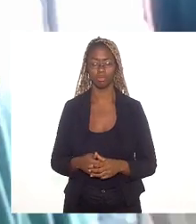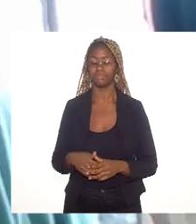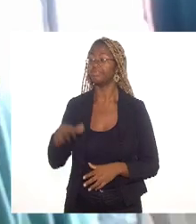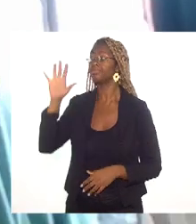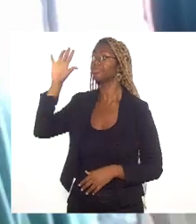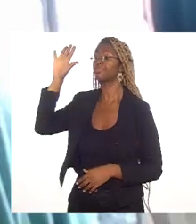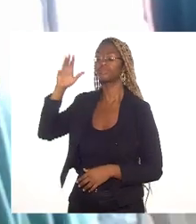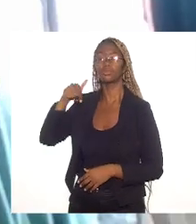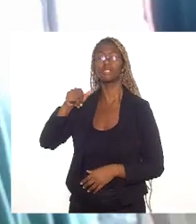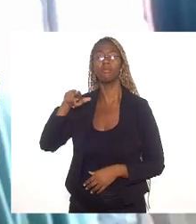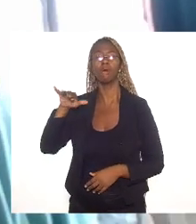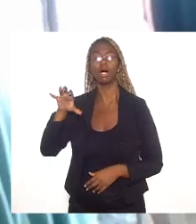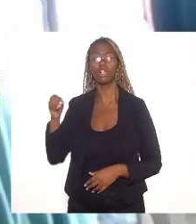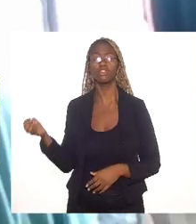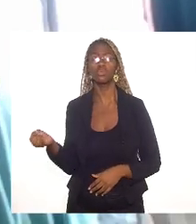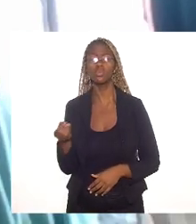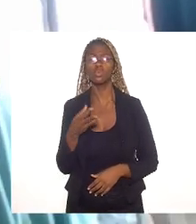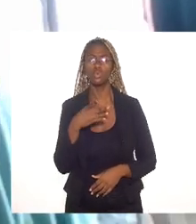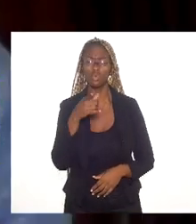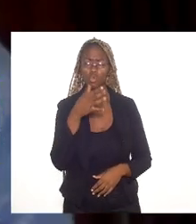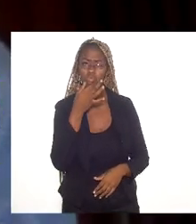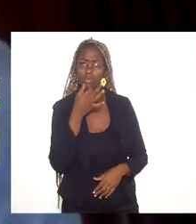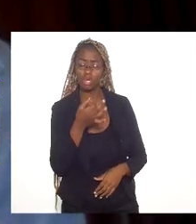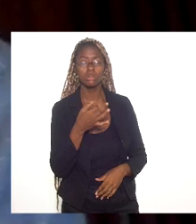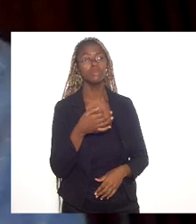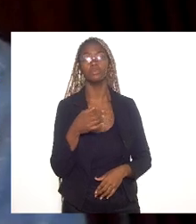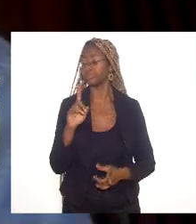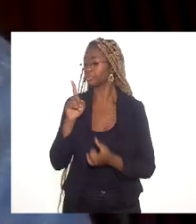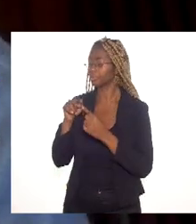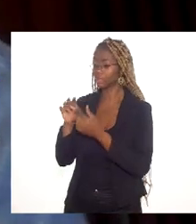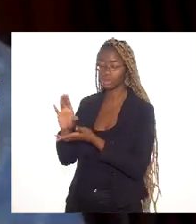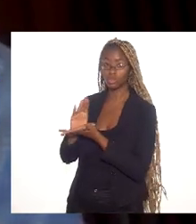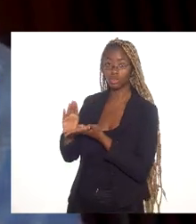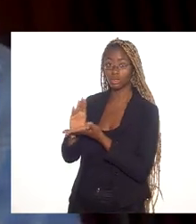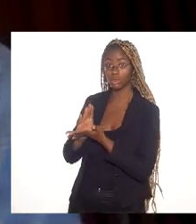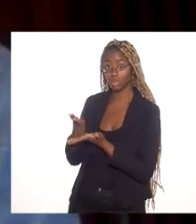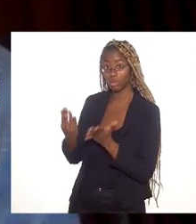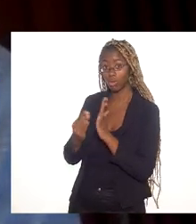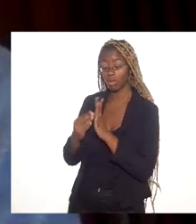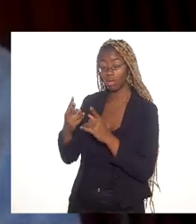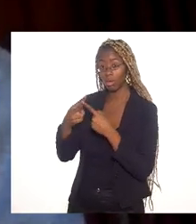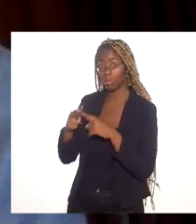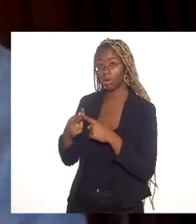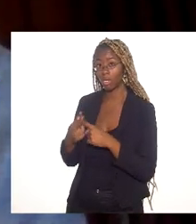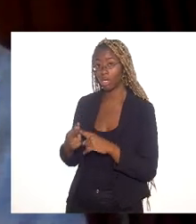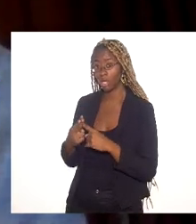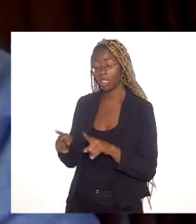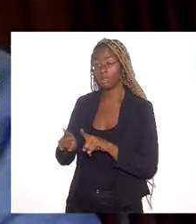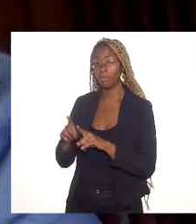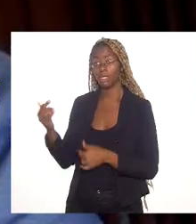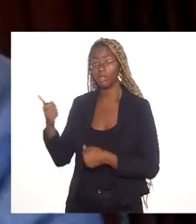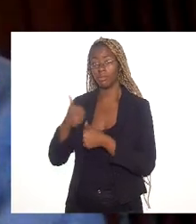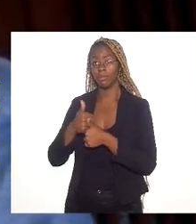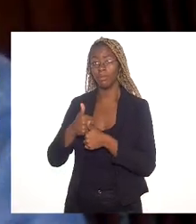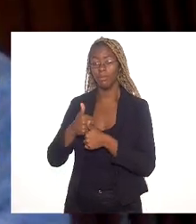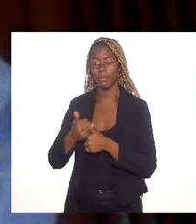Márcio, então, novo parecer... É pela constitucionalidade com emendas, concluindo por substitutivo.